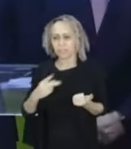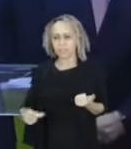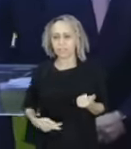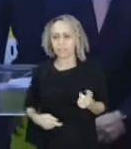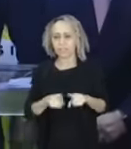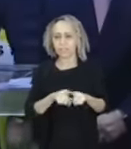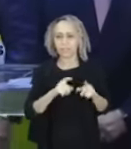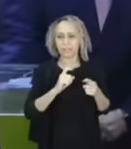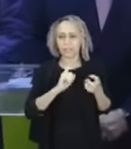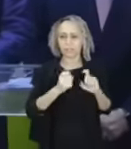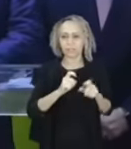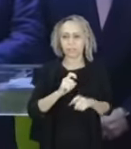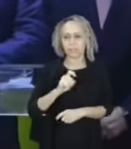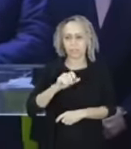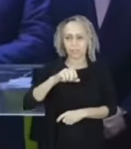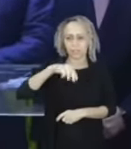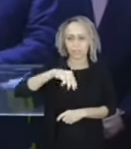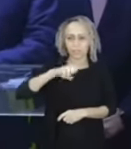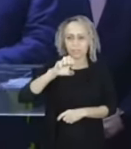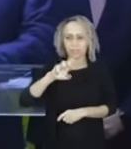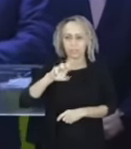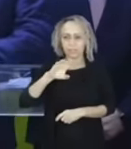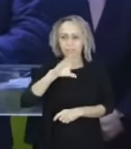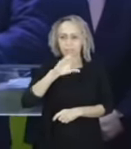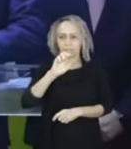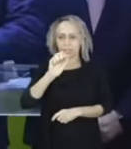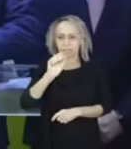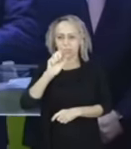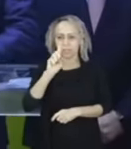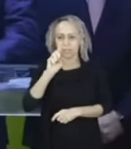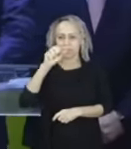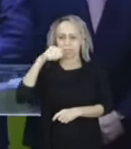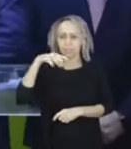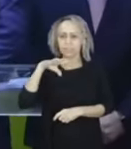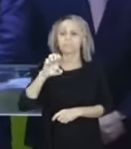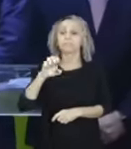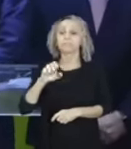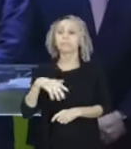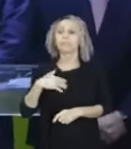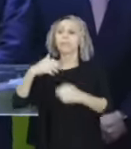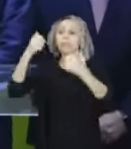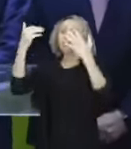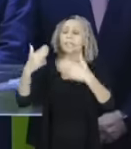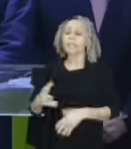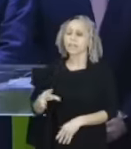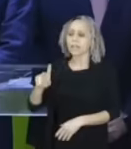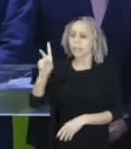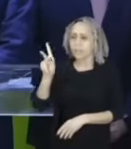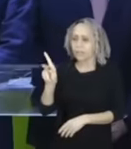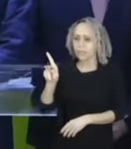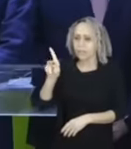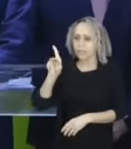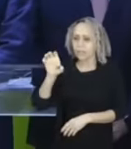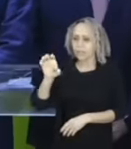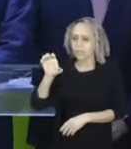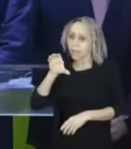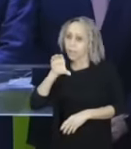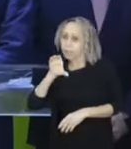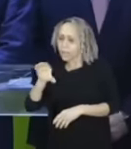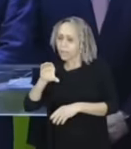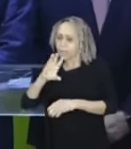Alckmin que também o Luiz Mercadante todos os presentes APEC ela trata do